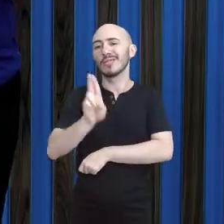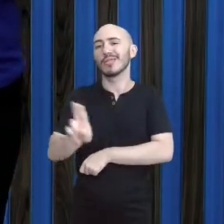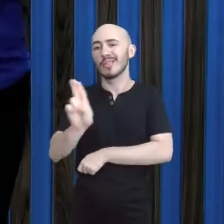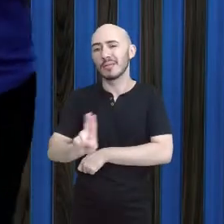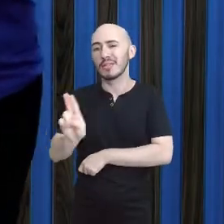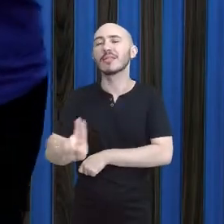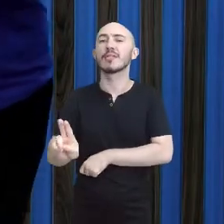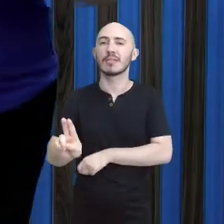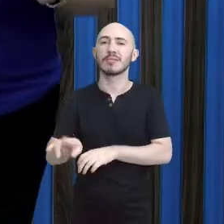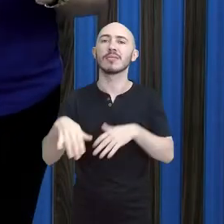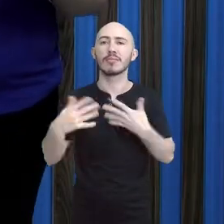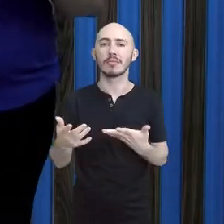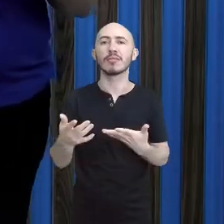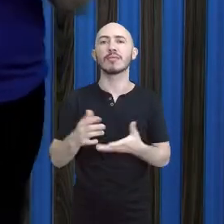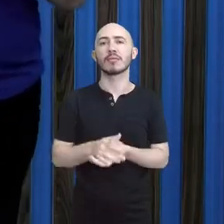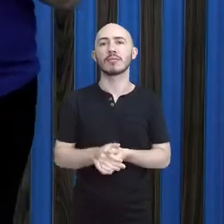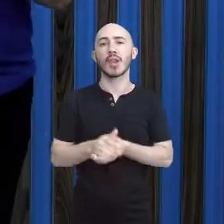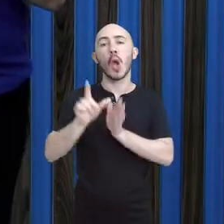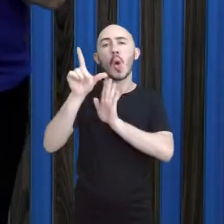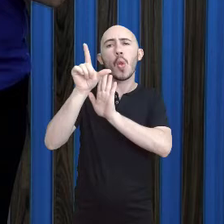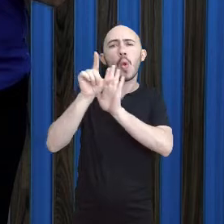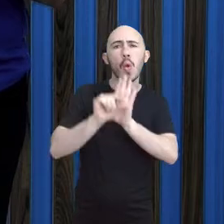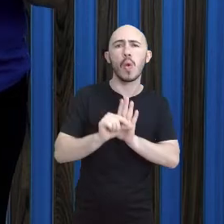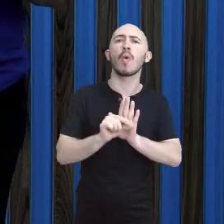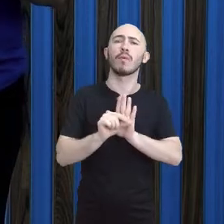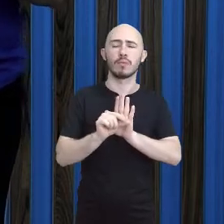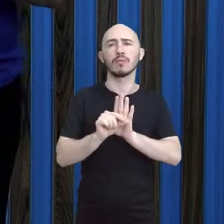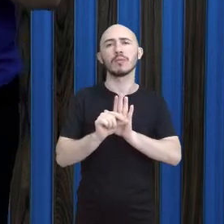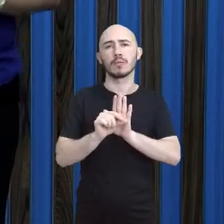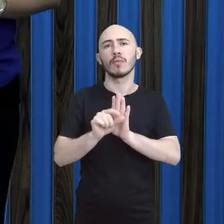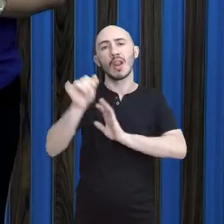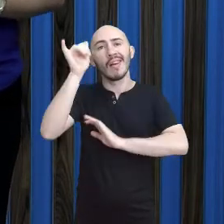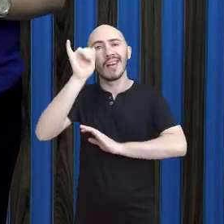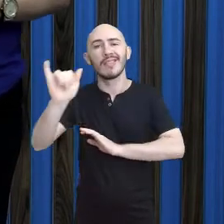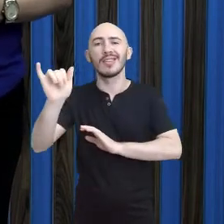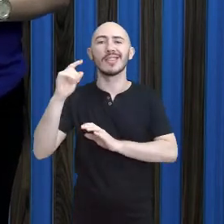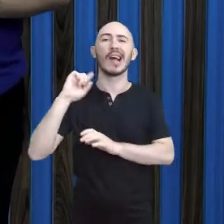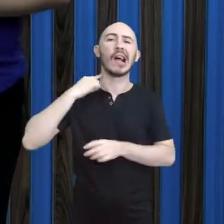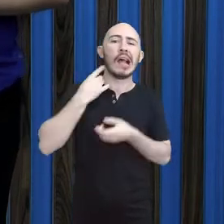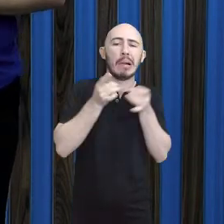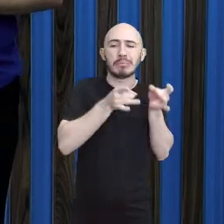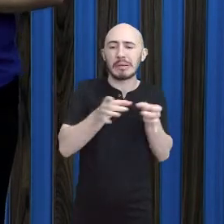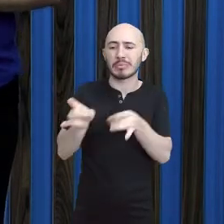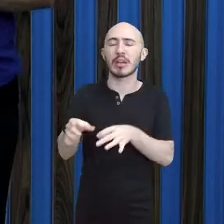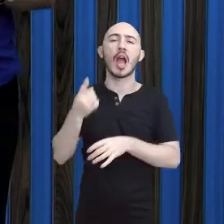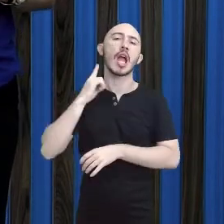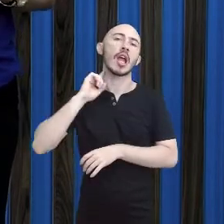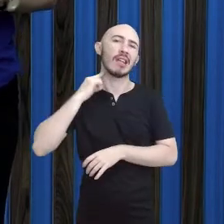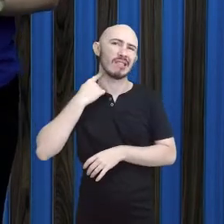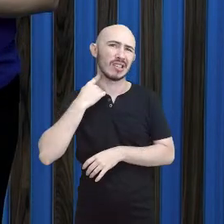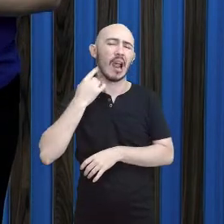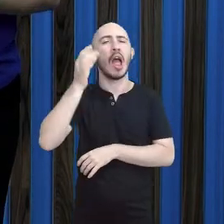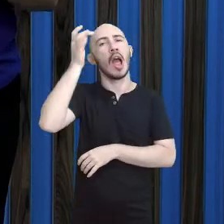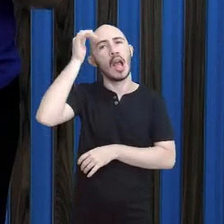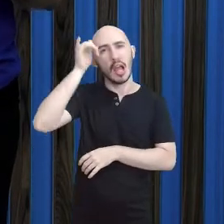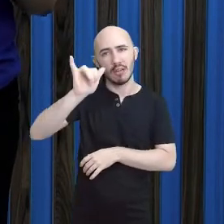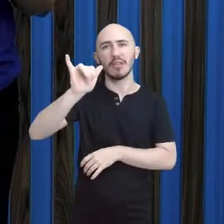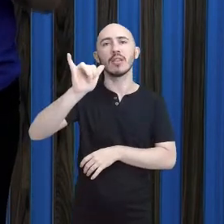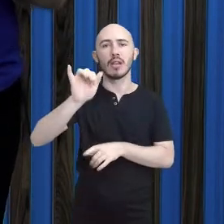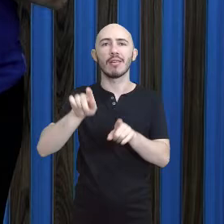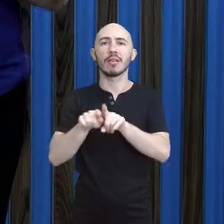é reduzir, é diminuir a poluição que nós causamos, é diminuir